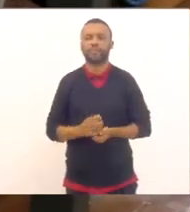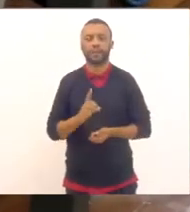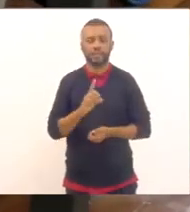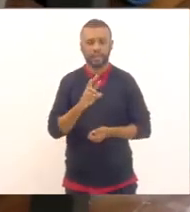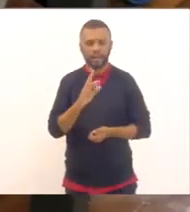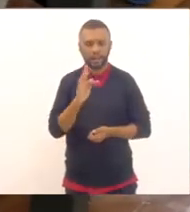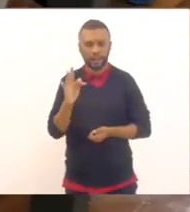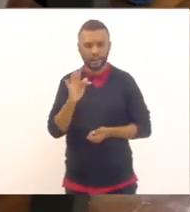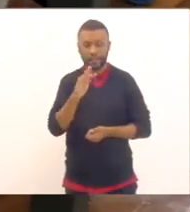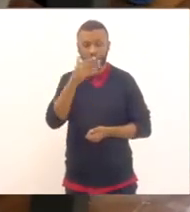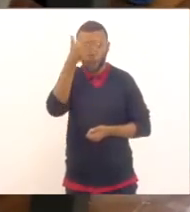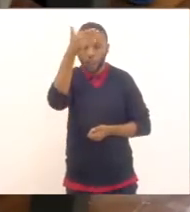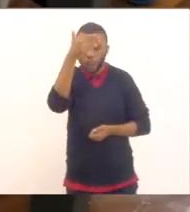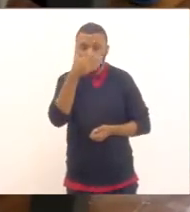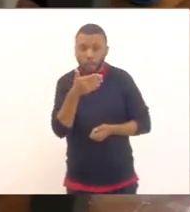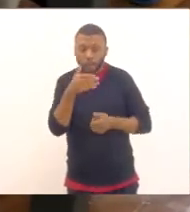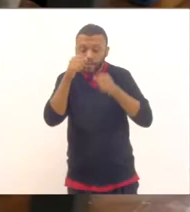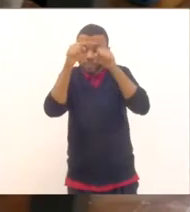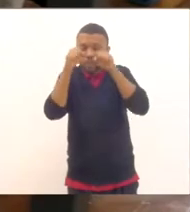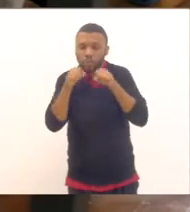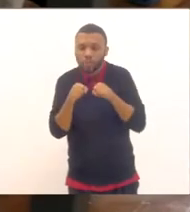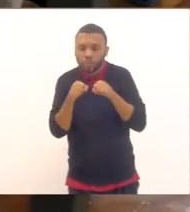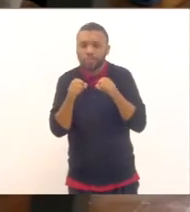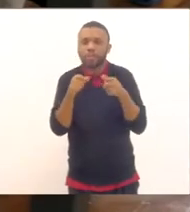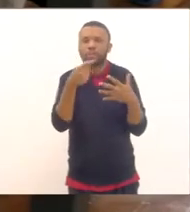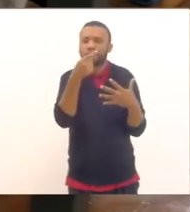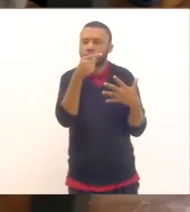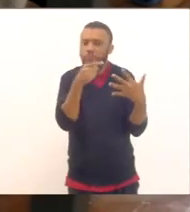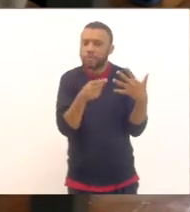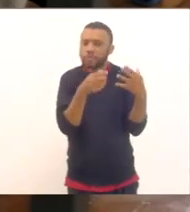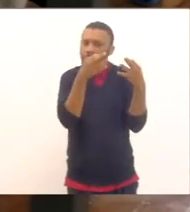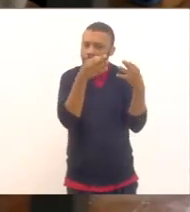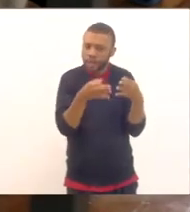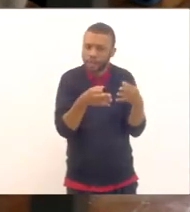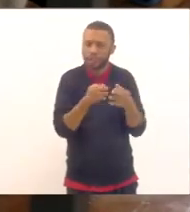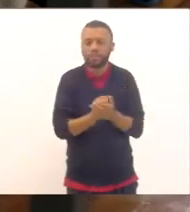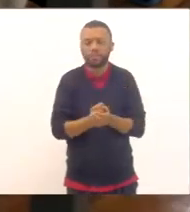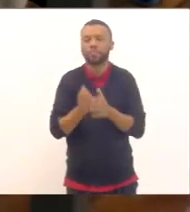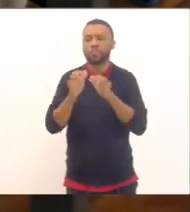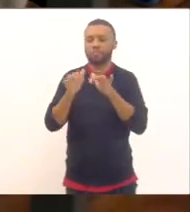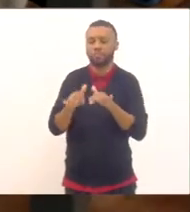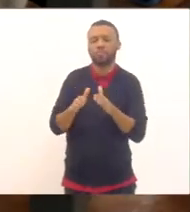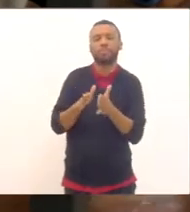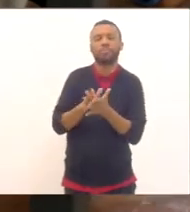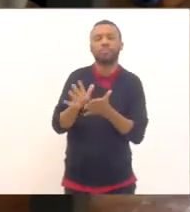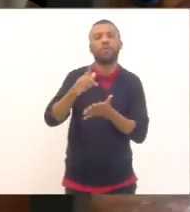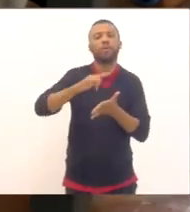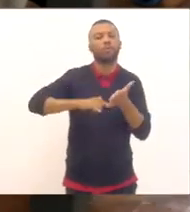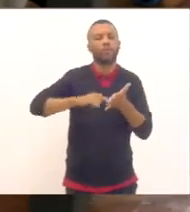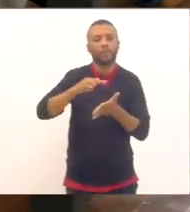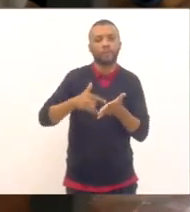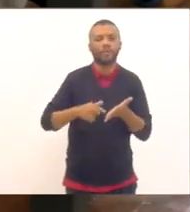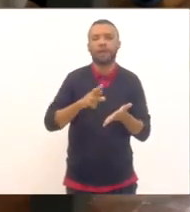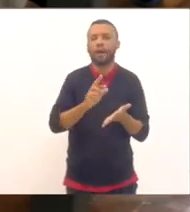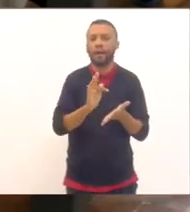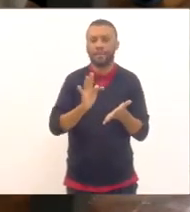BRF comprovando comprovando que está tudo correto a drf vídeo é o rádio AM